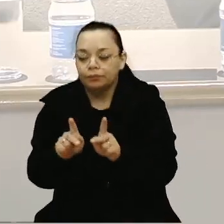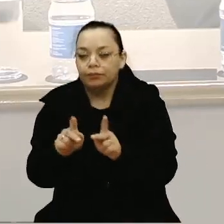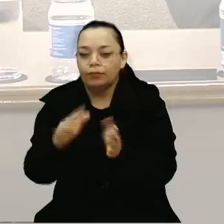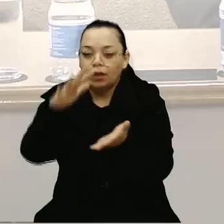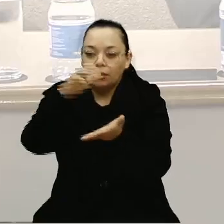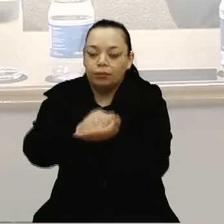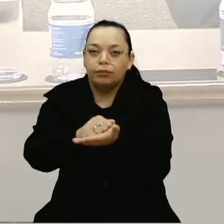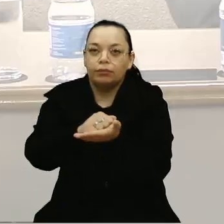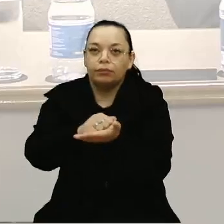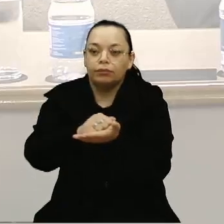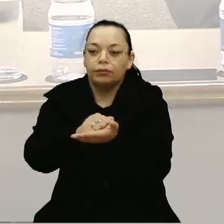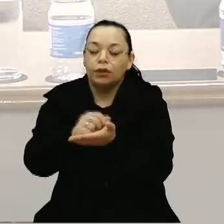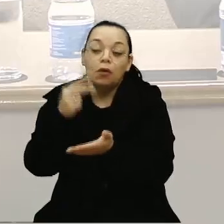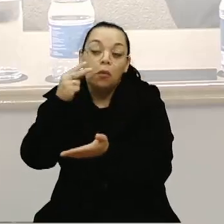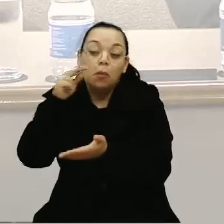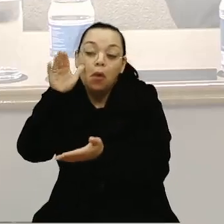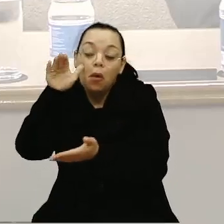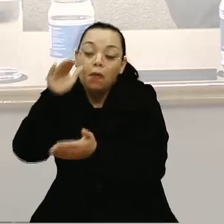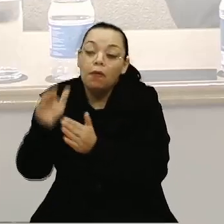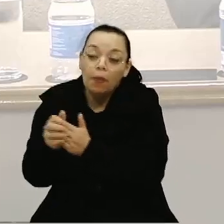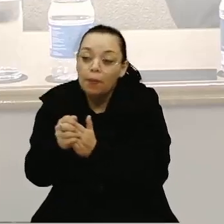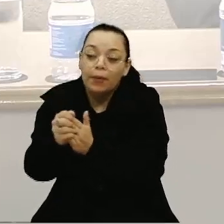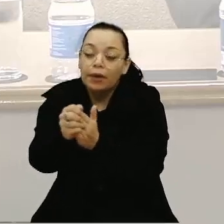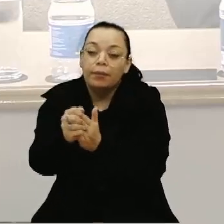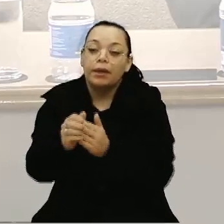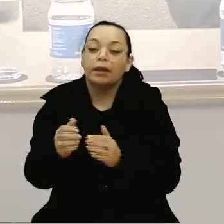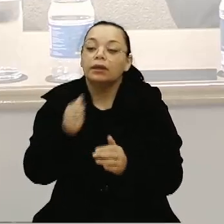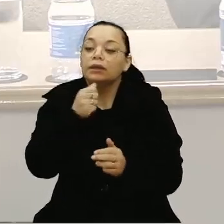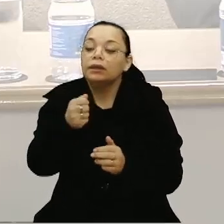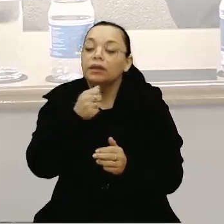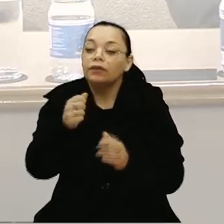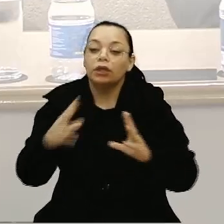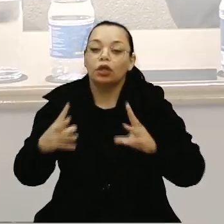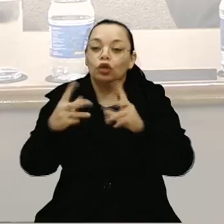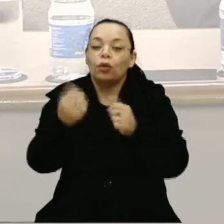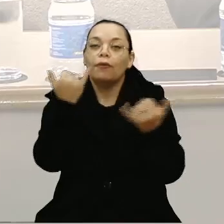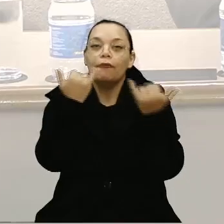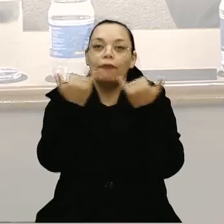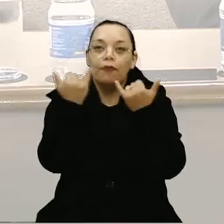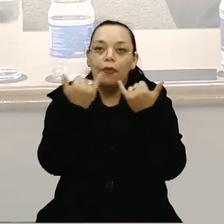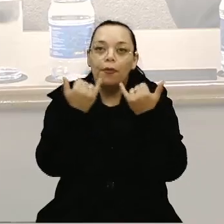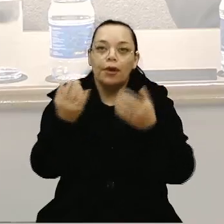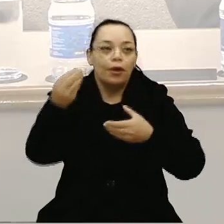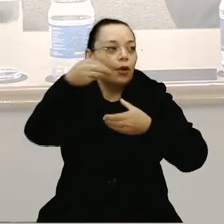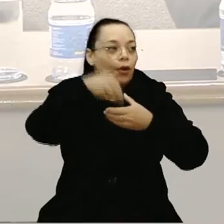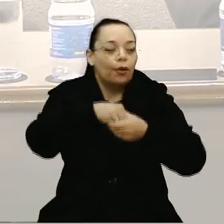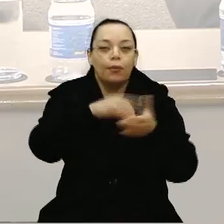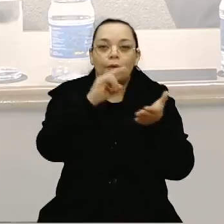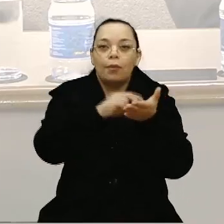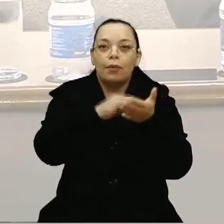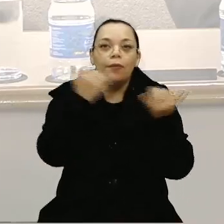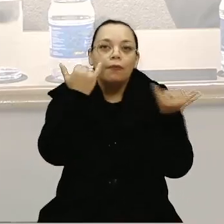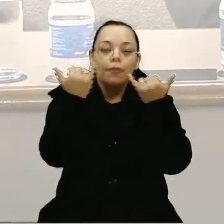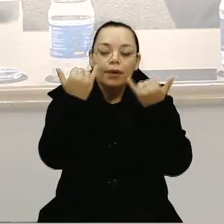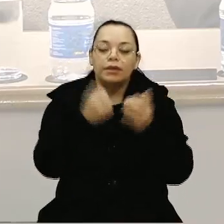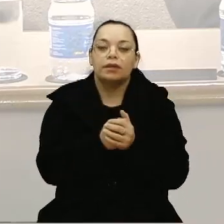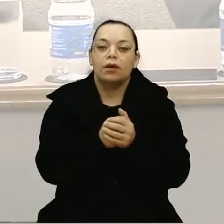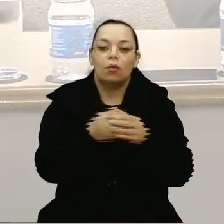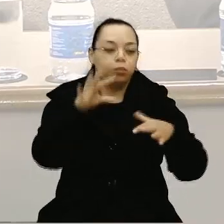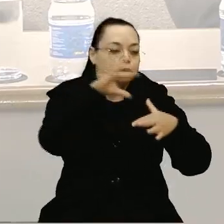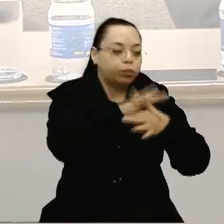cadastro, triagem, acompanhamento, entrevista, onde todas as informações ficam num banco de dados,